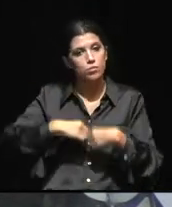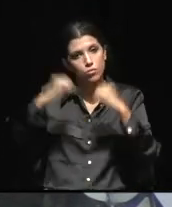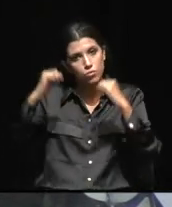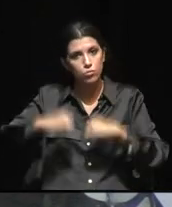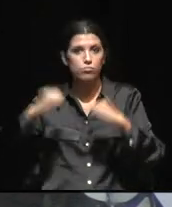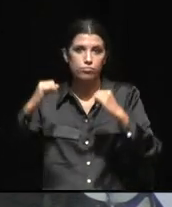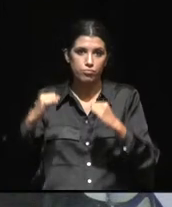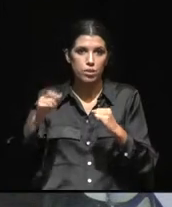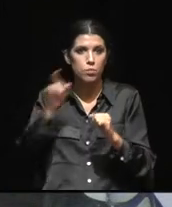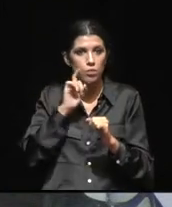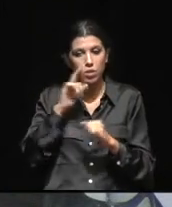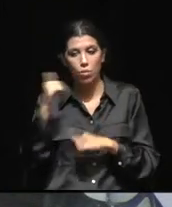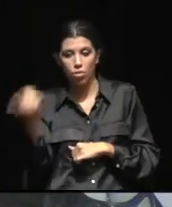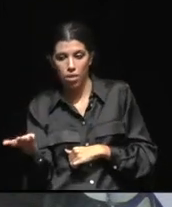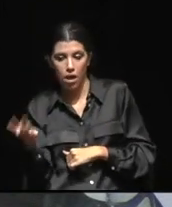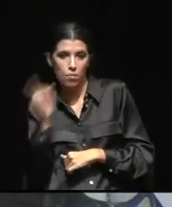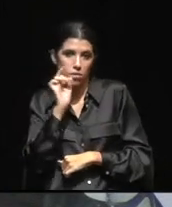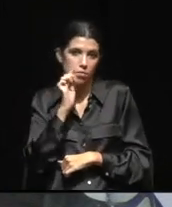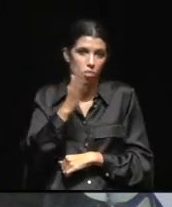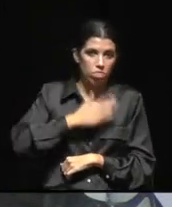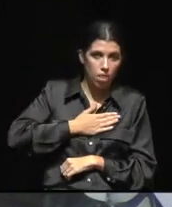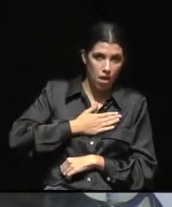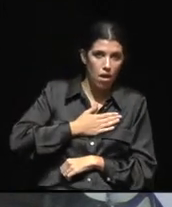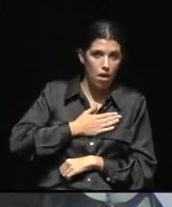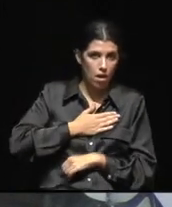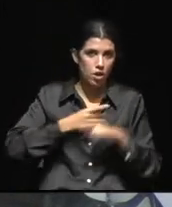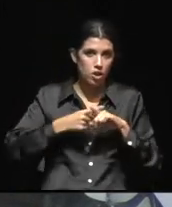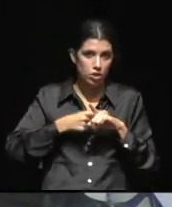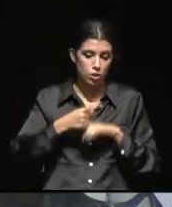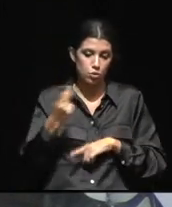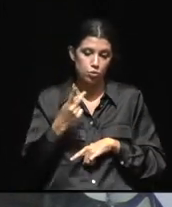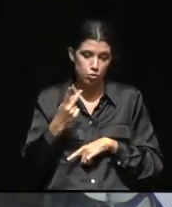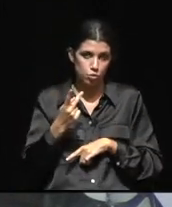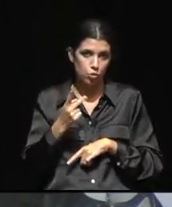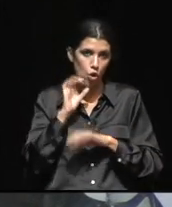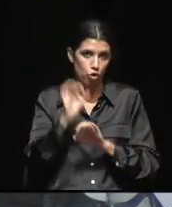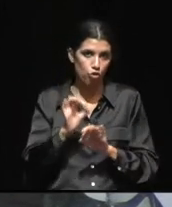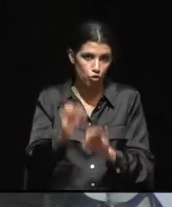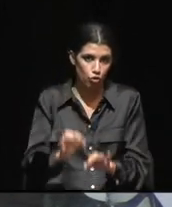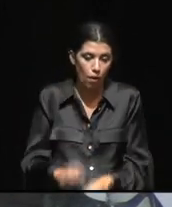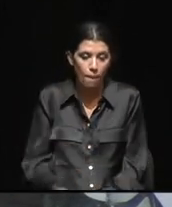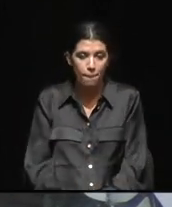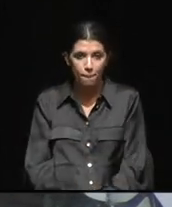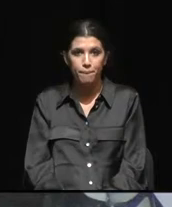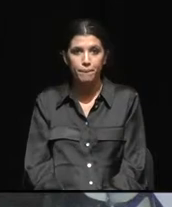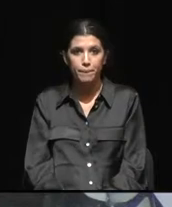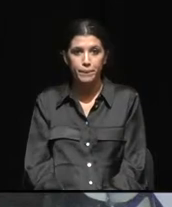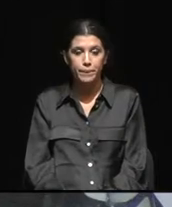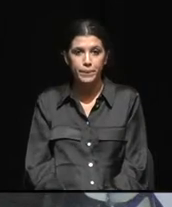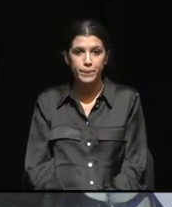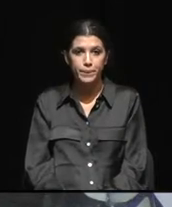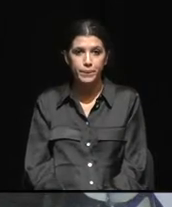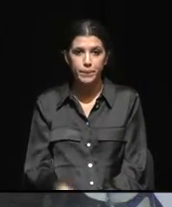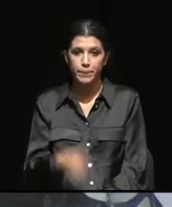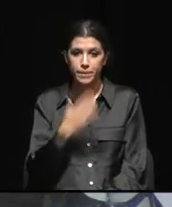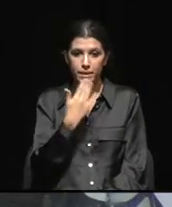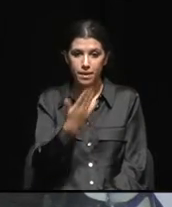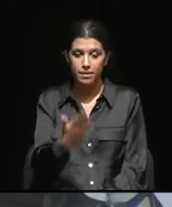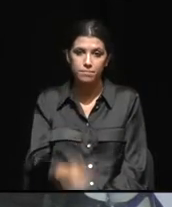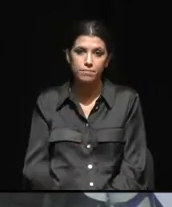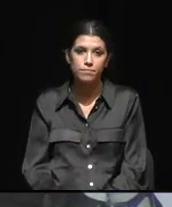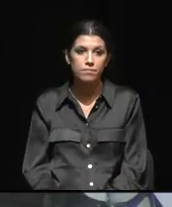com essa proteção do próprio fono e também do interesse o interesse público e que a câmara Visa a cautelar